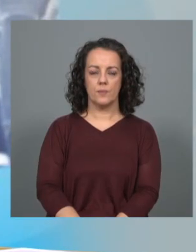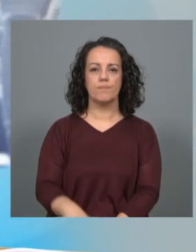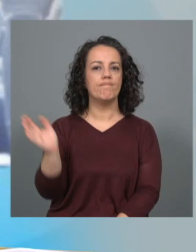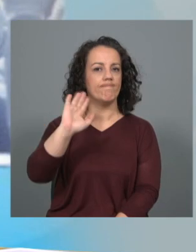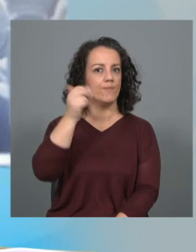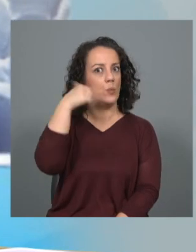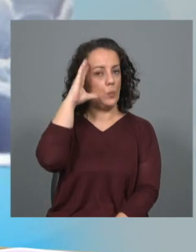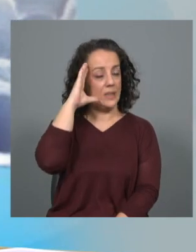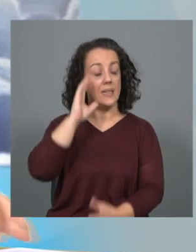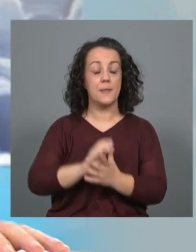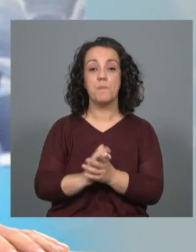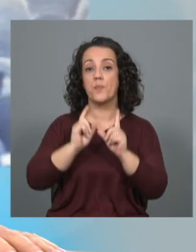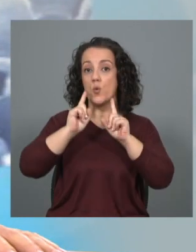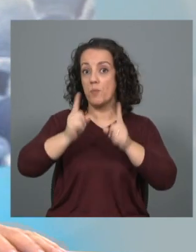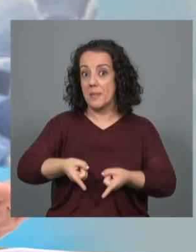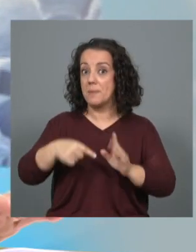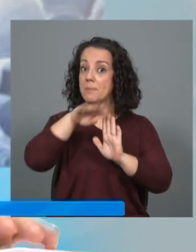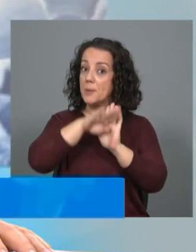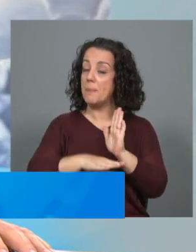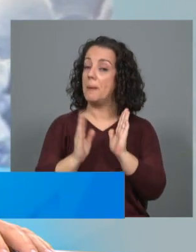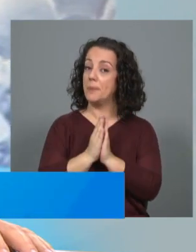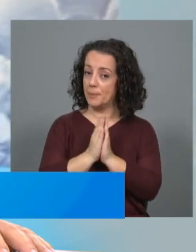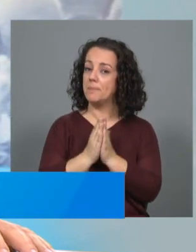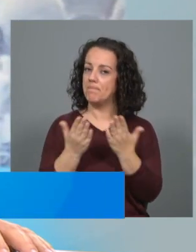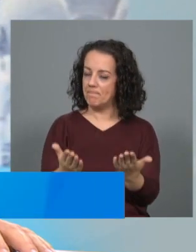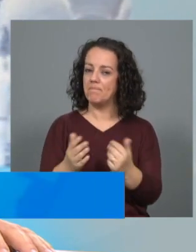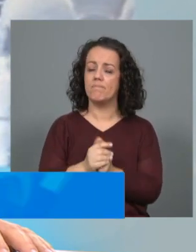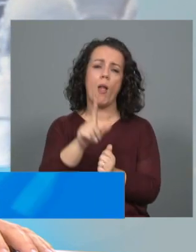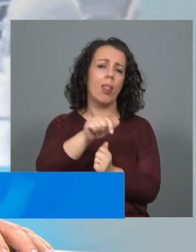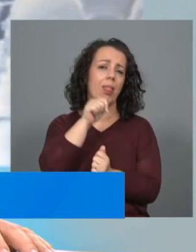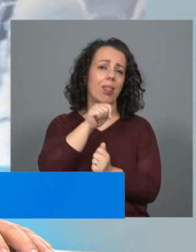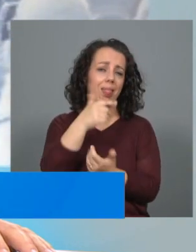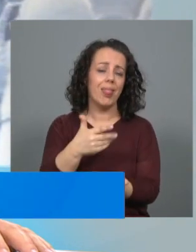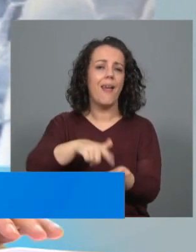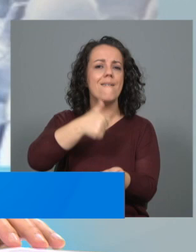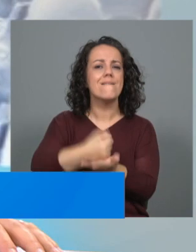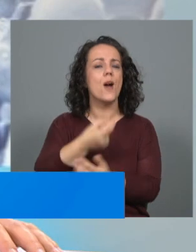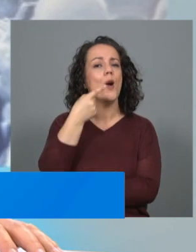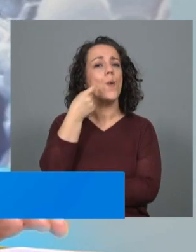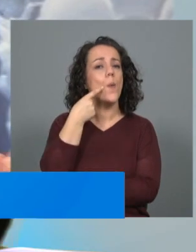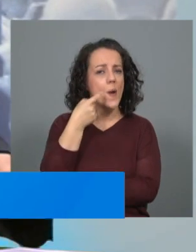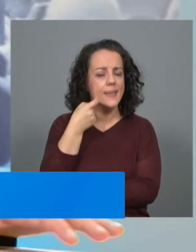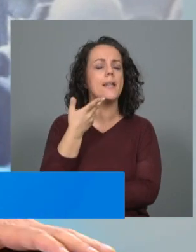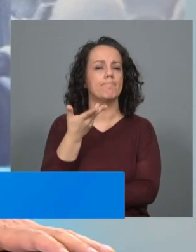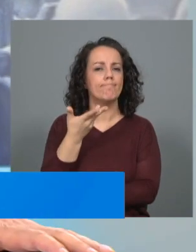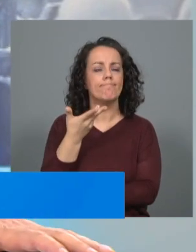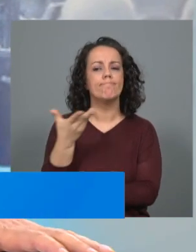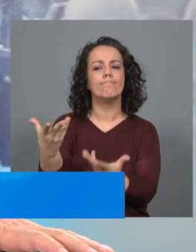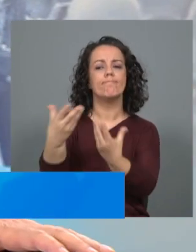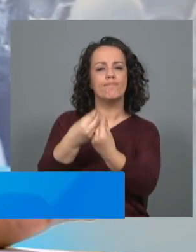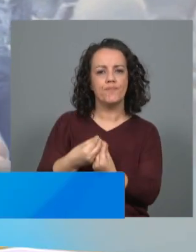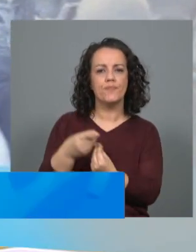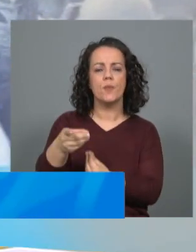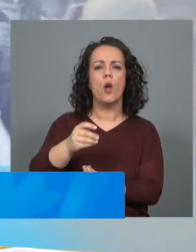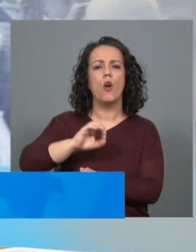Olá, boa tarde. Começa o programa Eclésia que, como é habitual, em cada quarta-feira, olha com a Fundação Ajuda à Igreja